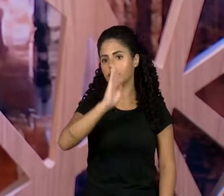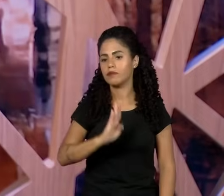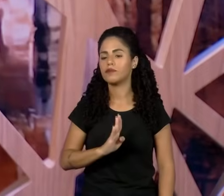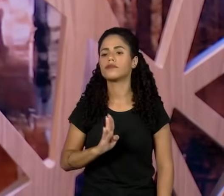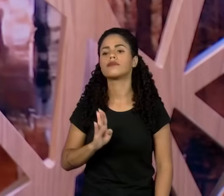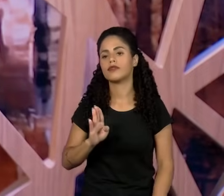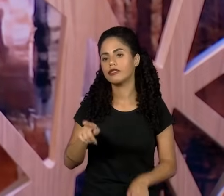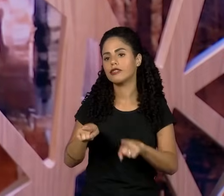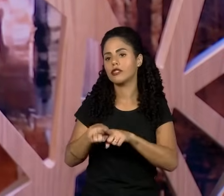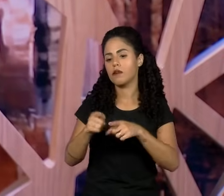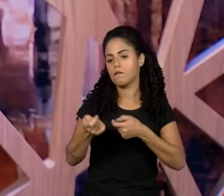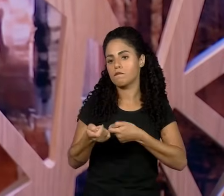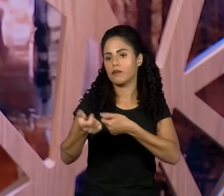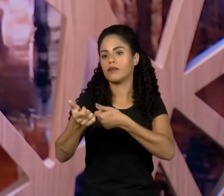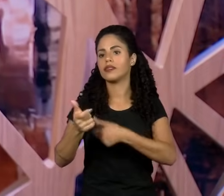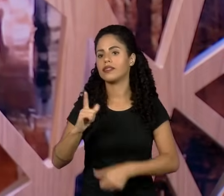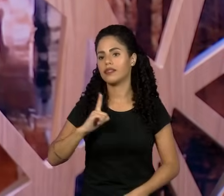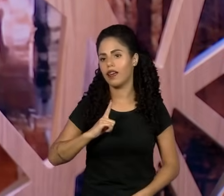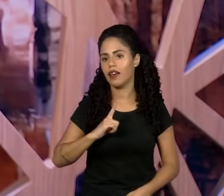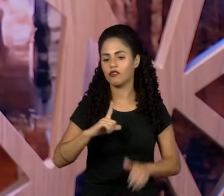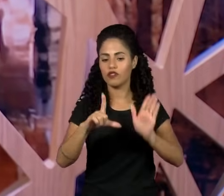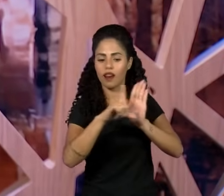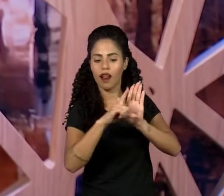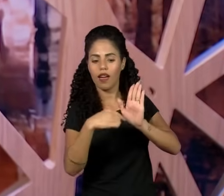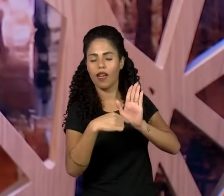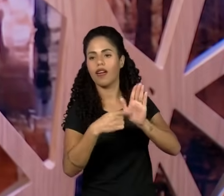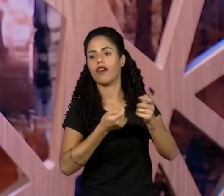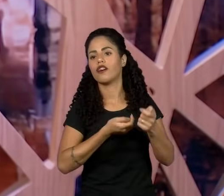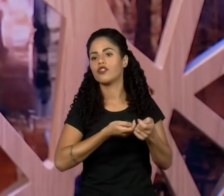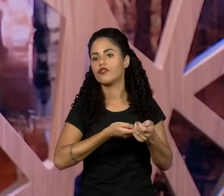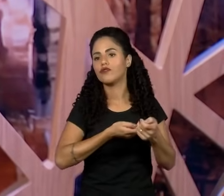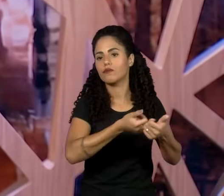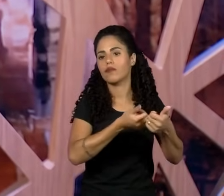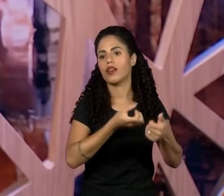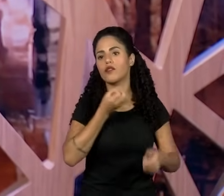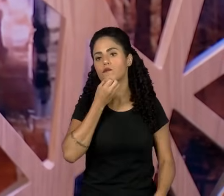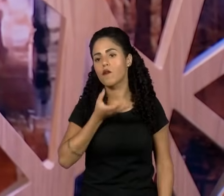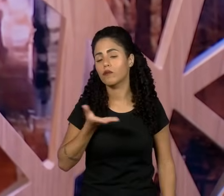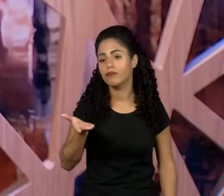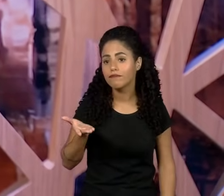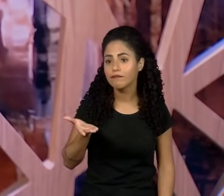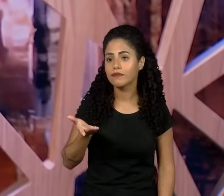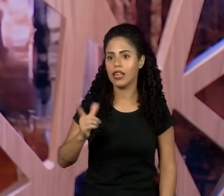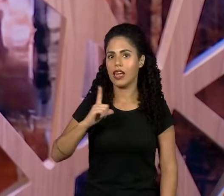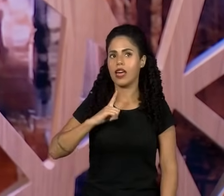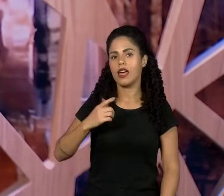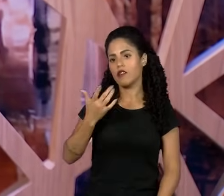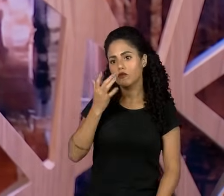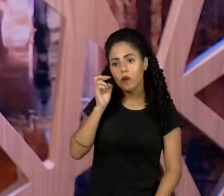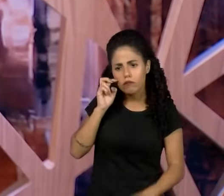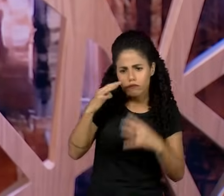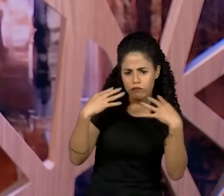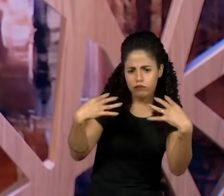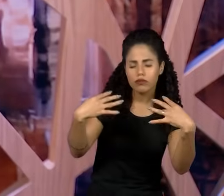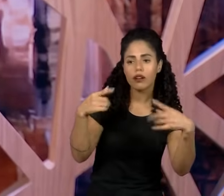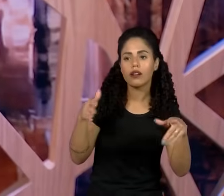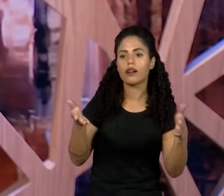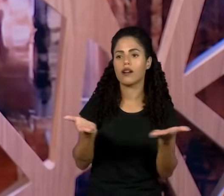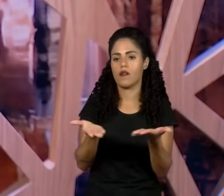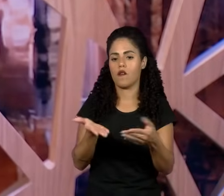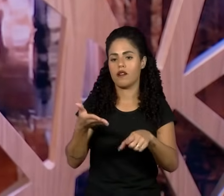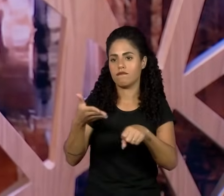se beneficiam de incentivos públicos. Eu acho isso importante trazer. Sou uma pessoa muito mais de bastidor, então acessando esse